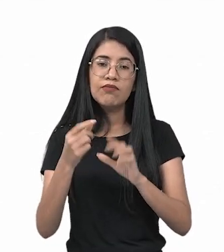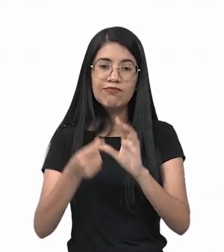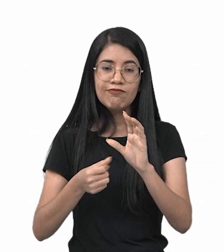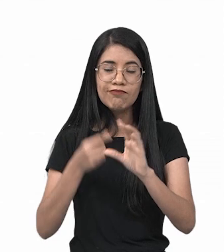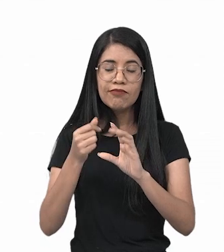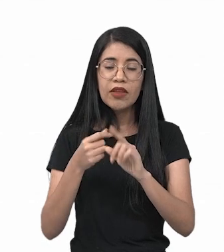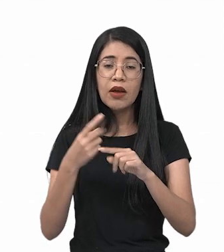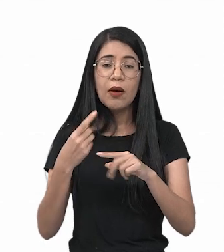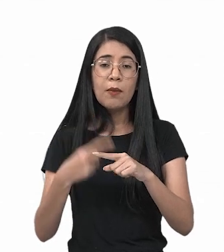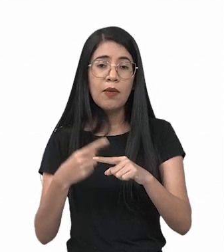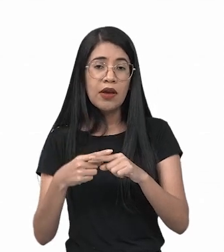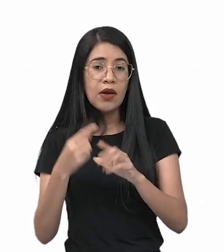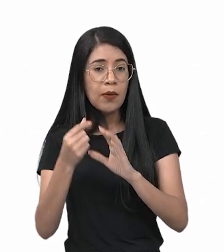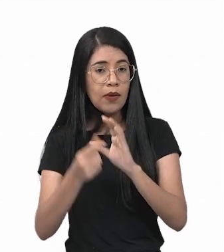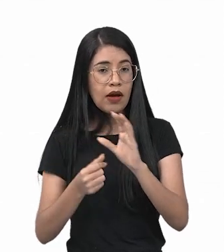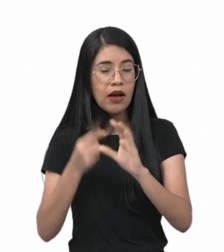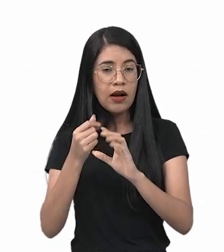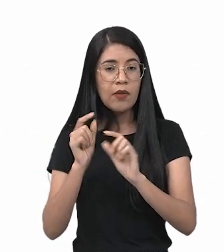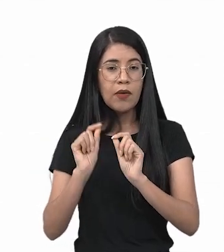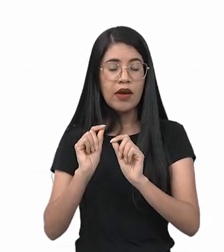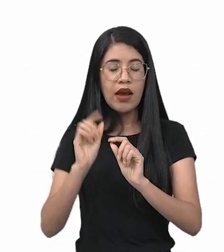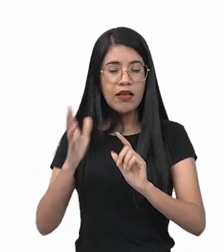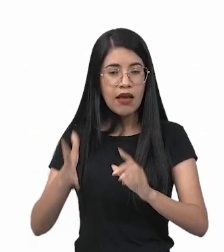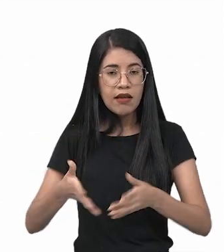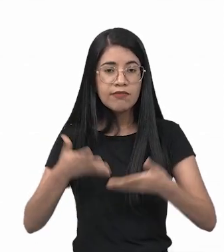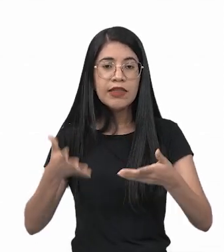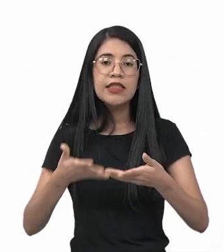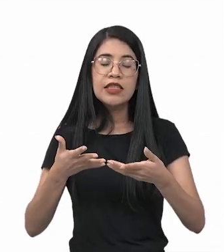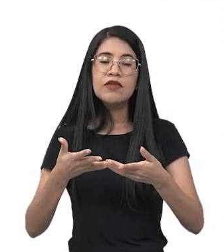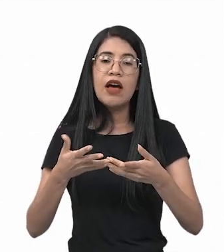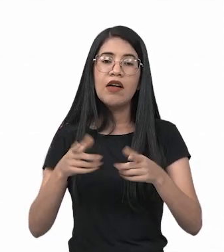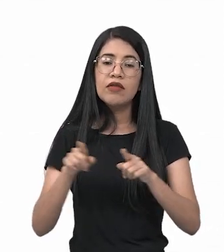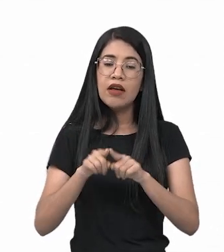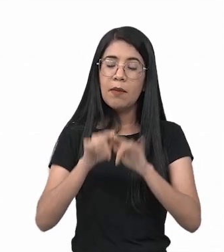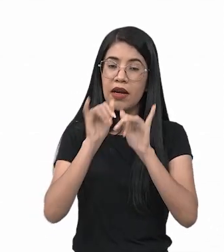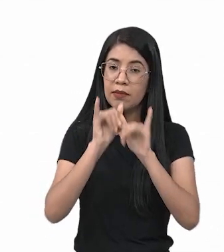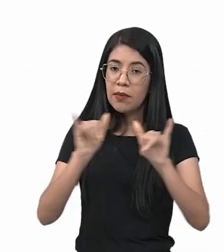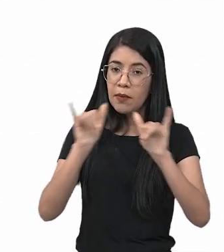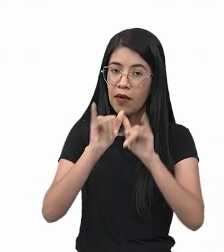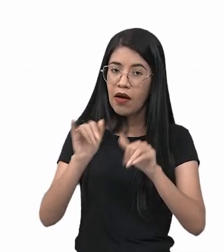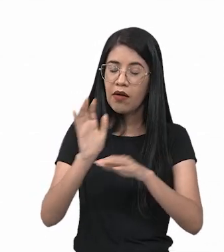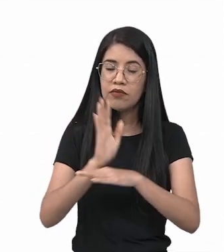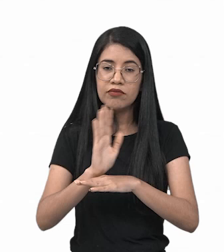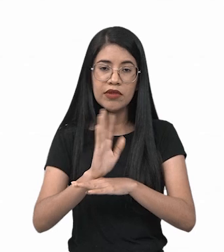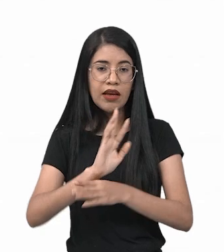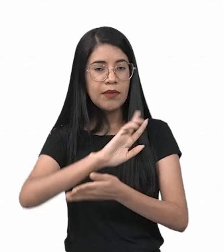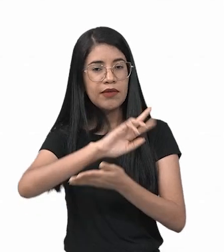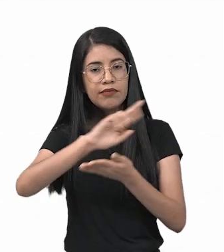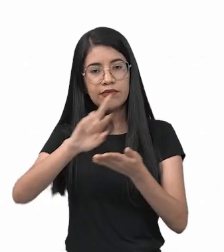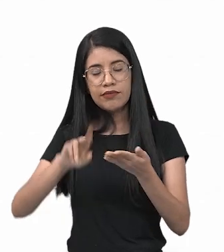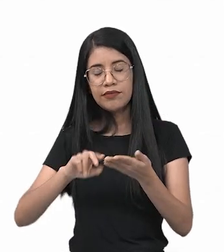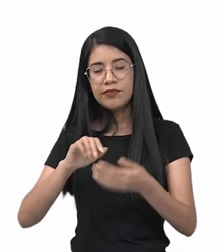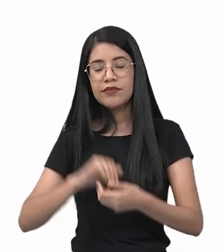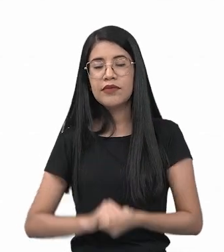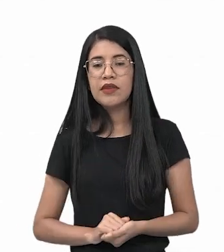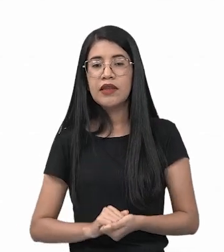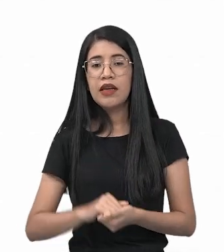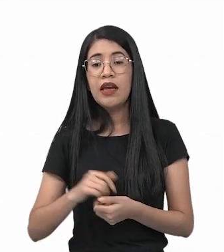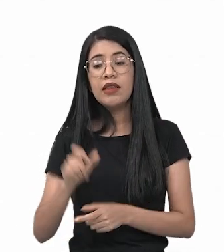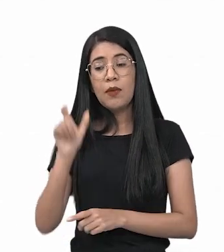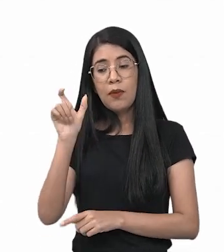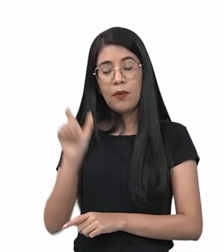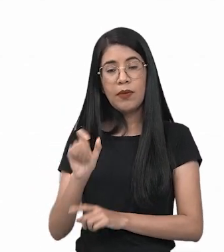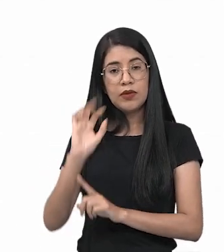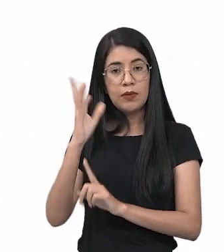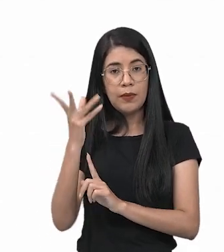o capitalismo é muito incentivado pela publicidade, cinema, etc. Então, o artista ele trazia